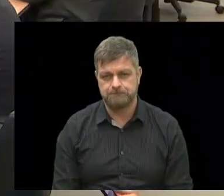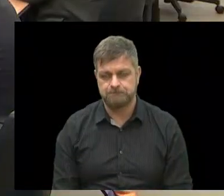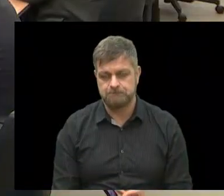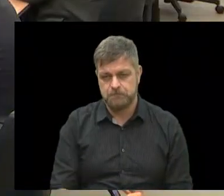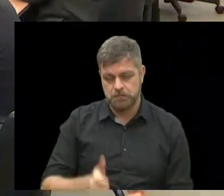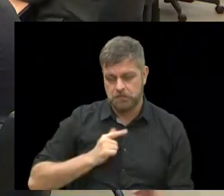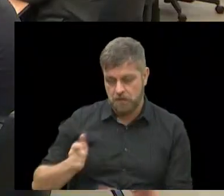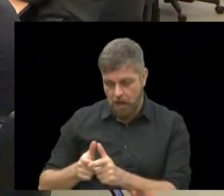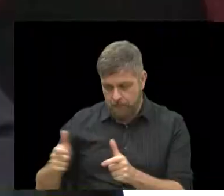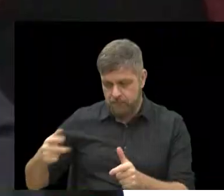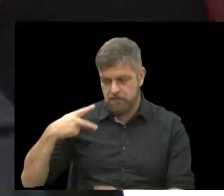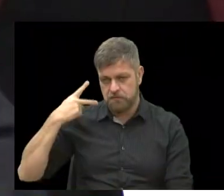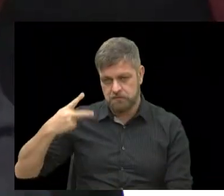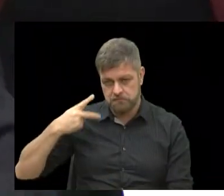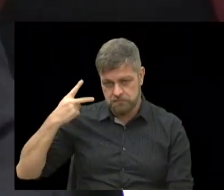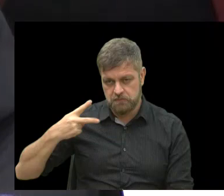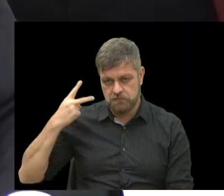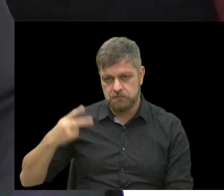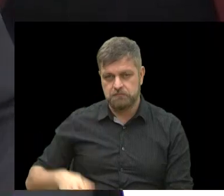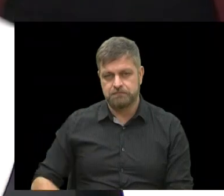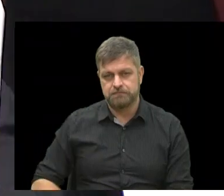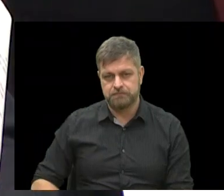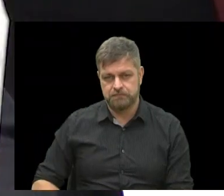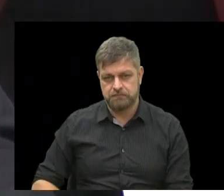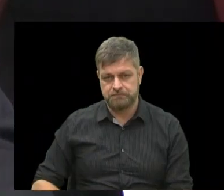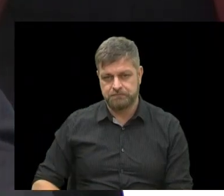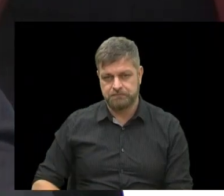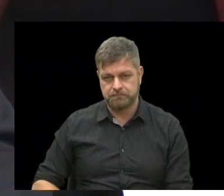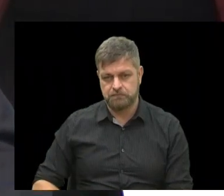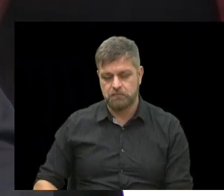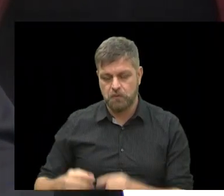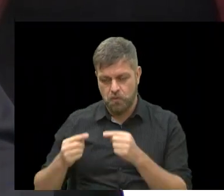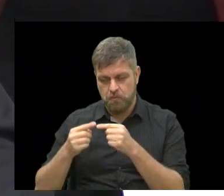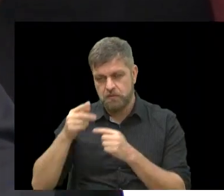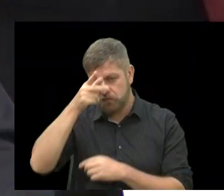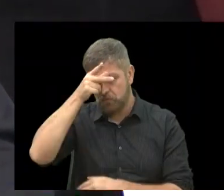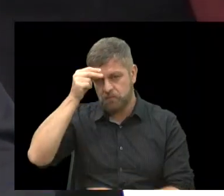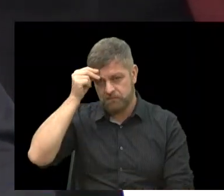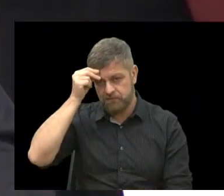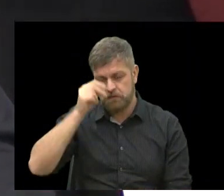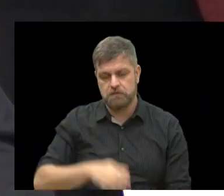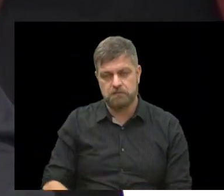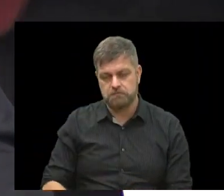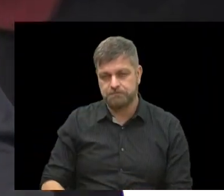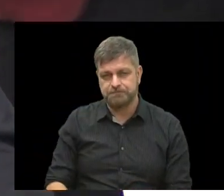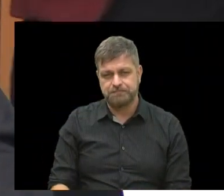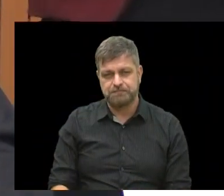Com 24 votos contrários à denúncia,